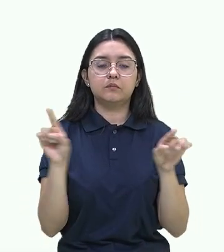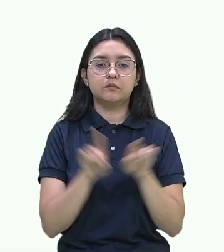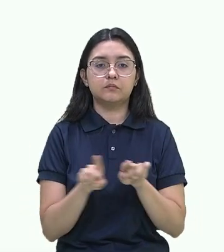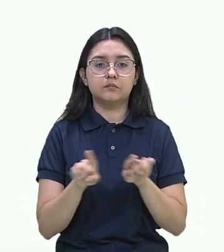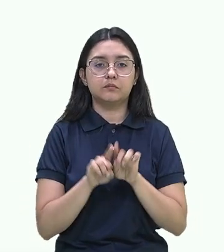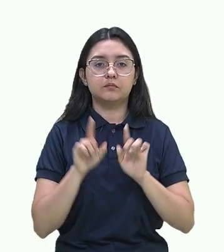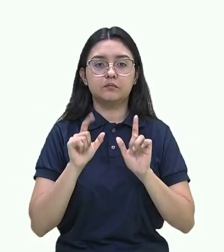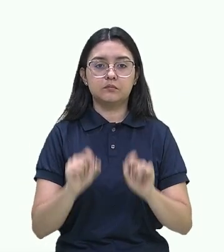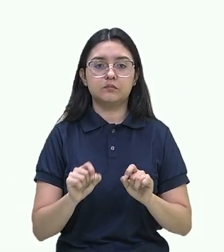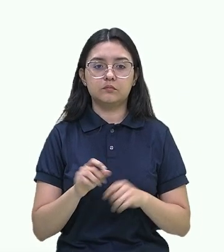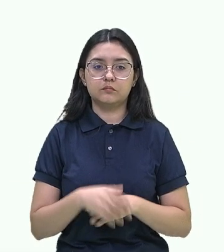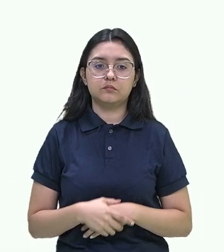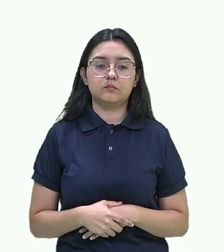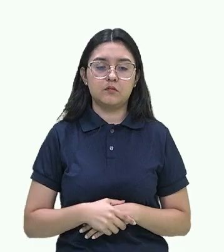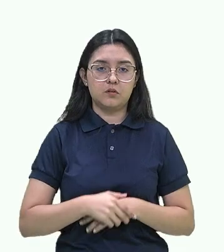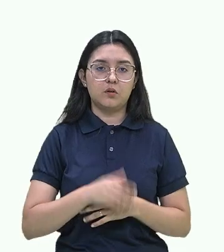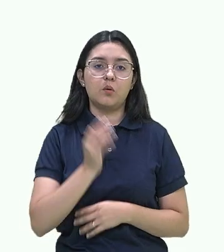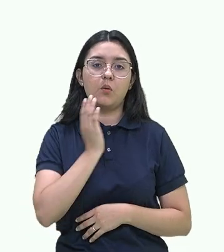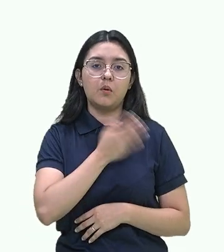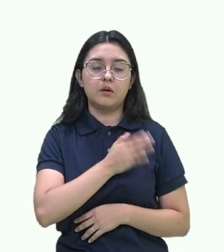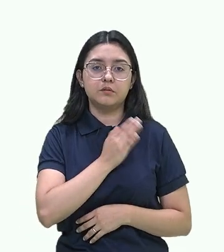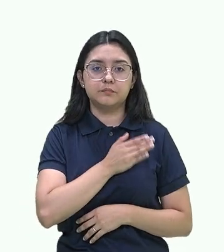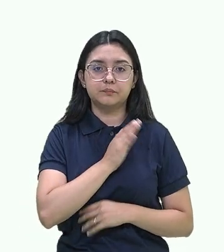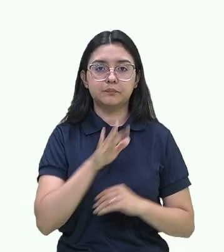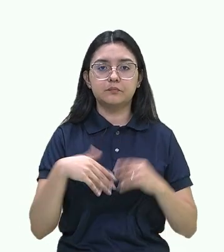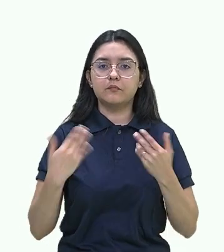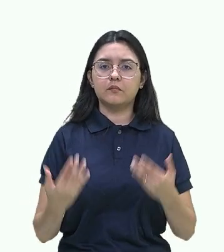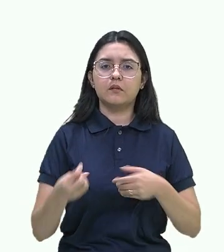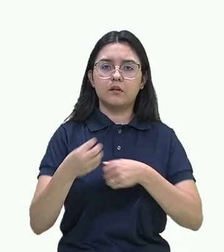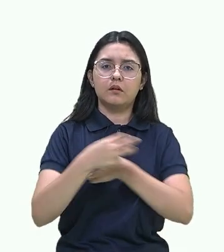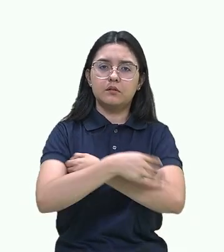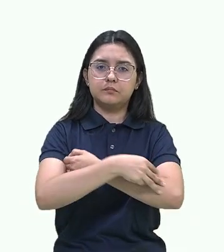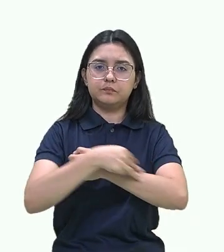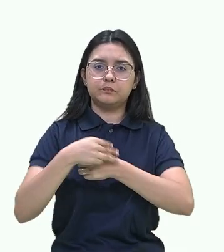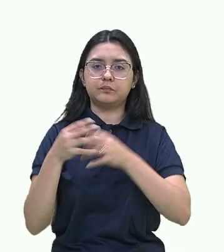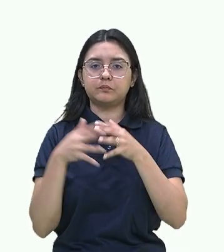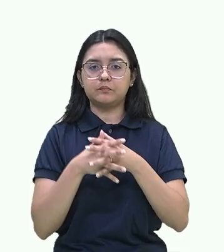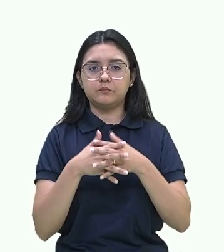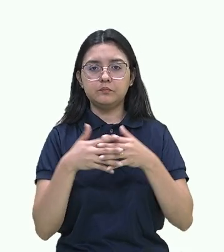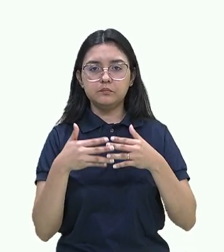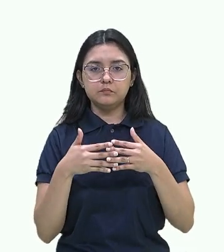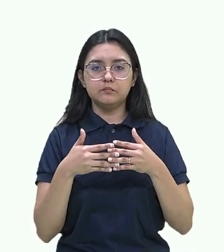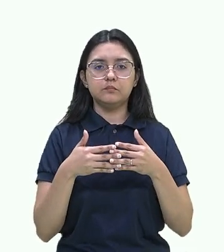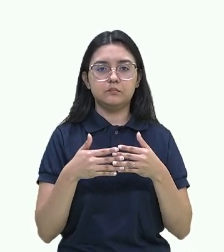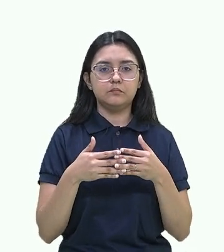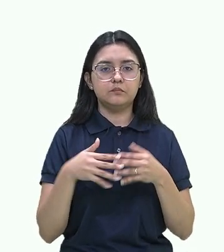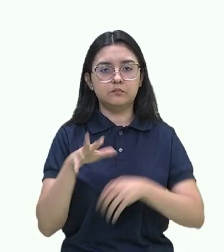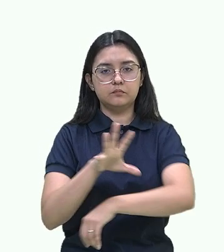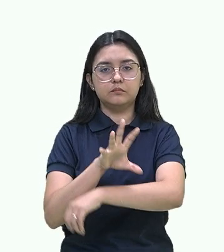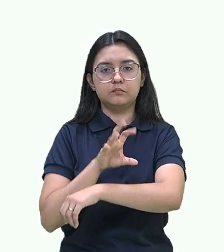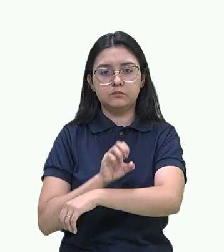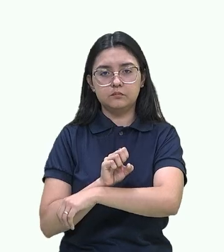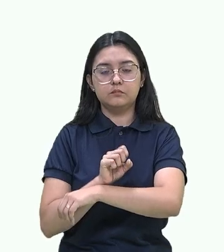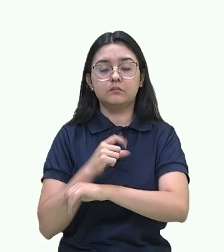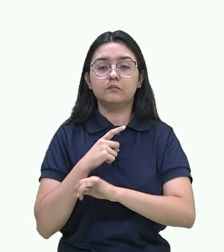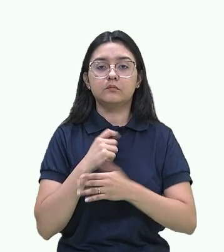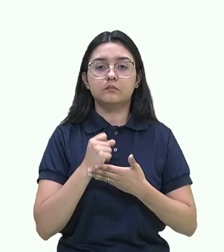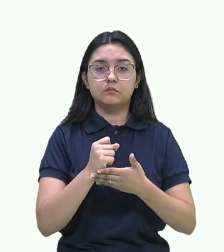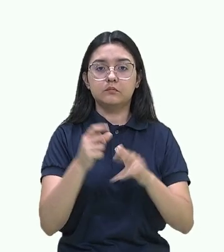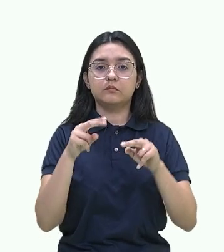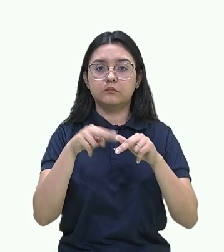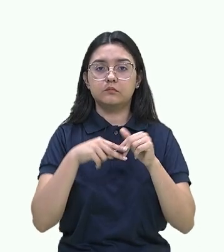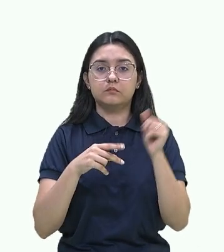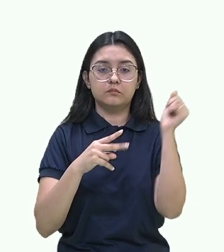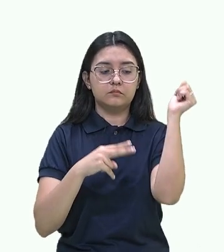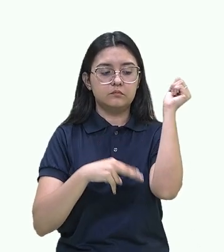né, ao coração. Então, esses músculos estão contraindo e estão ajudando com que as veias lá